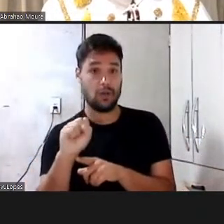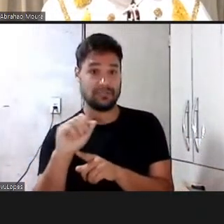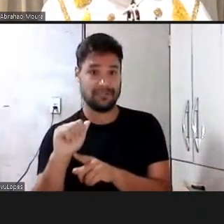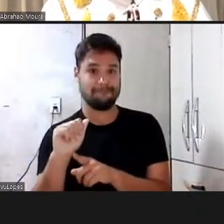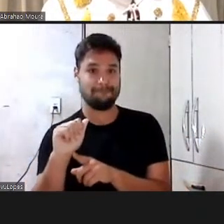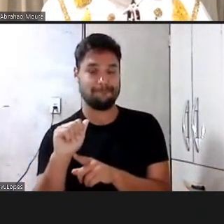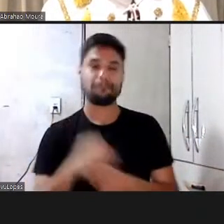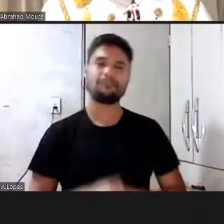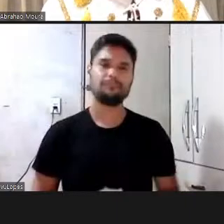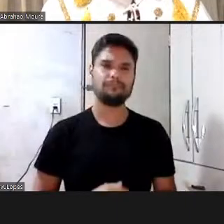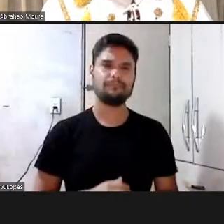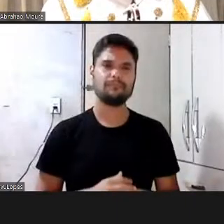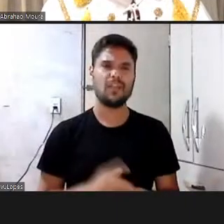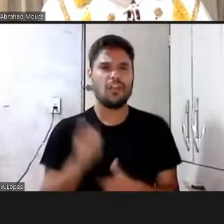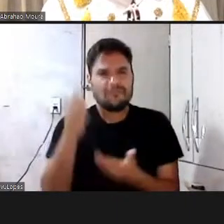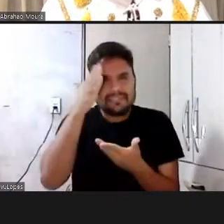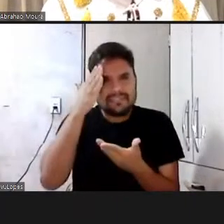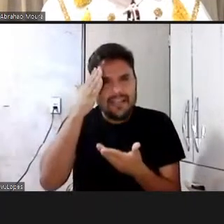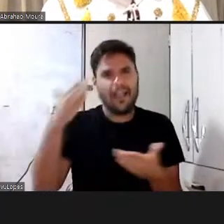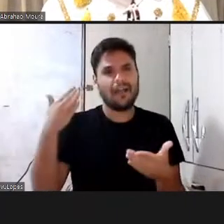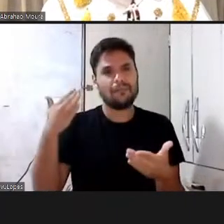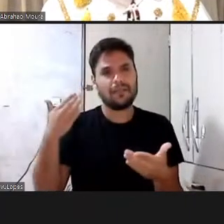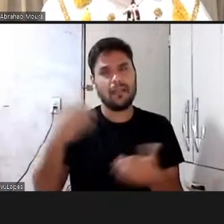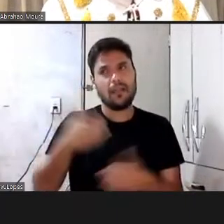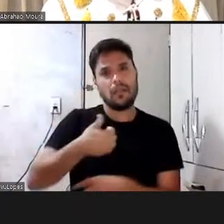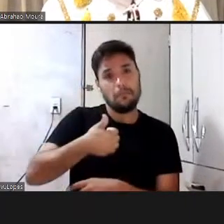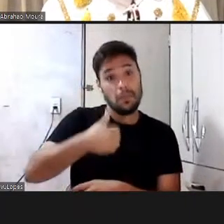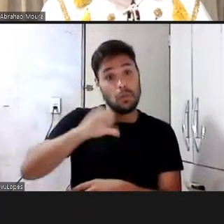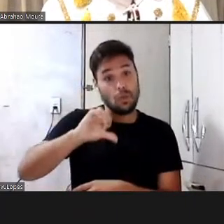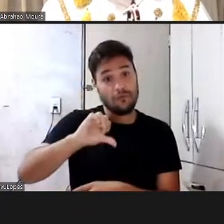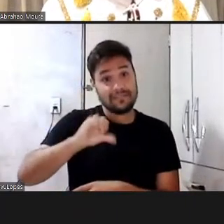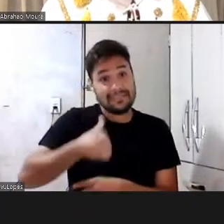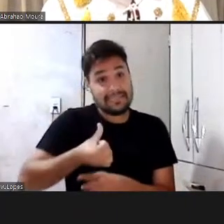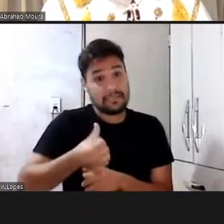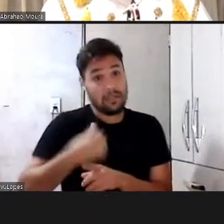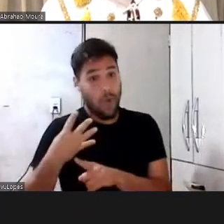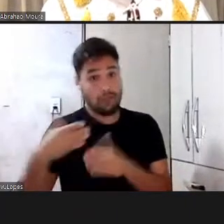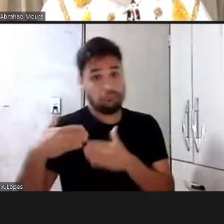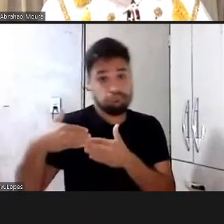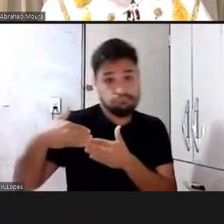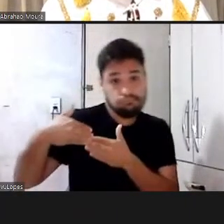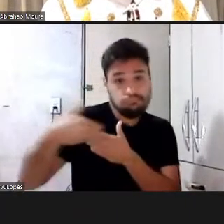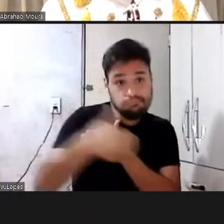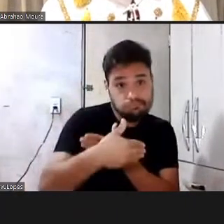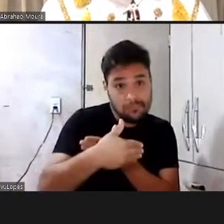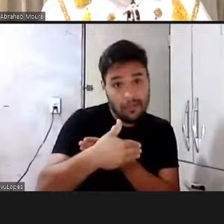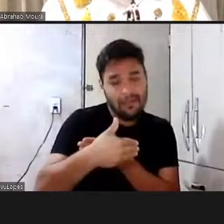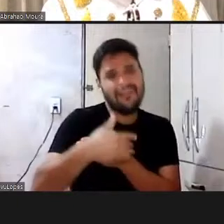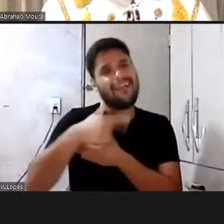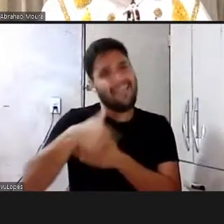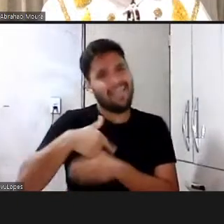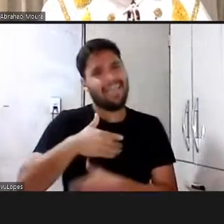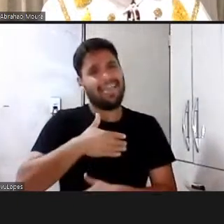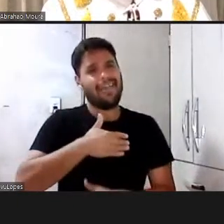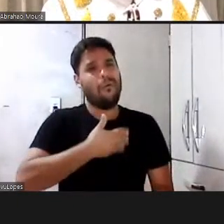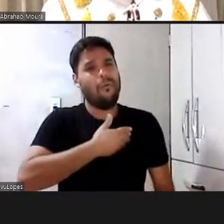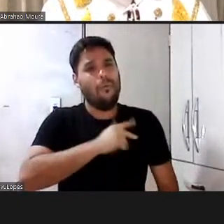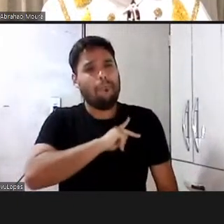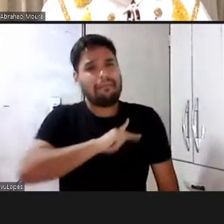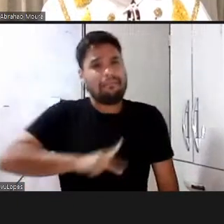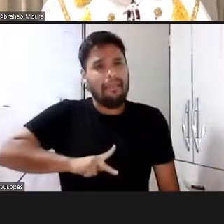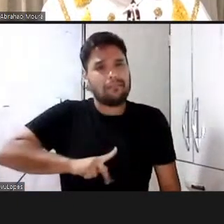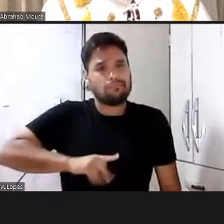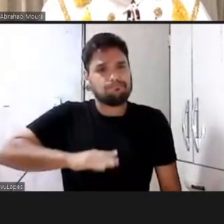os anos que sucederam, a partir de 1964, foram sufocados pela ditadura militar que se abateu sobre